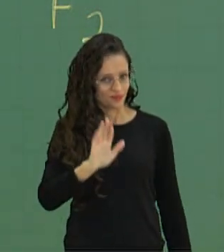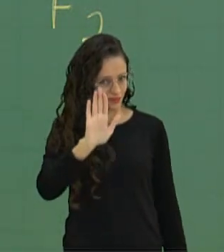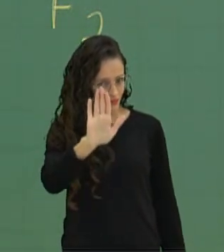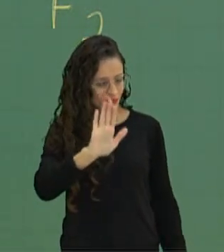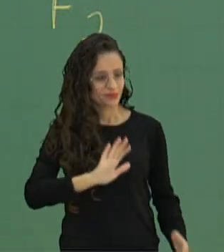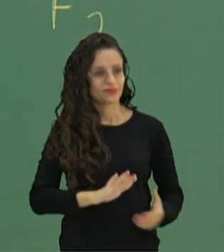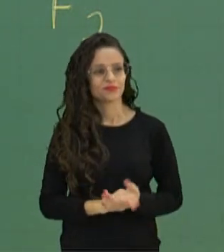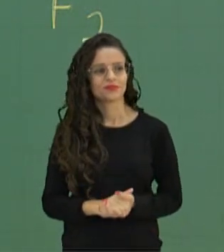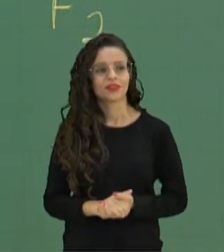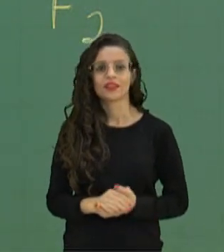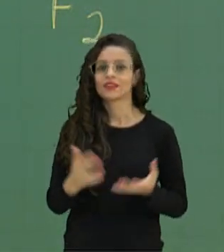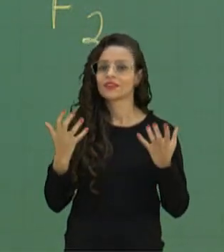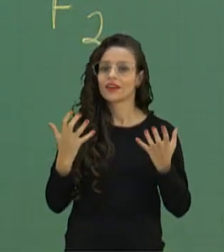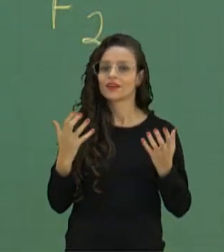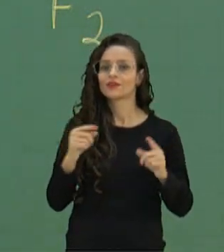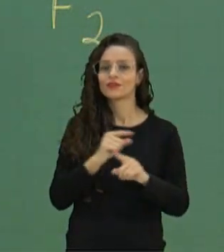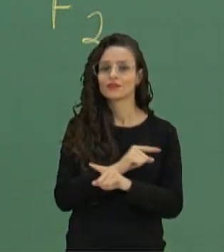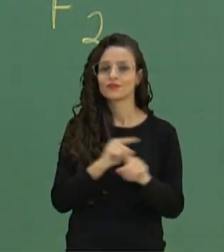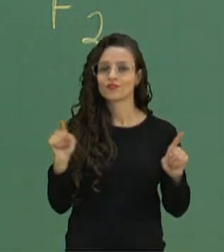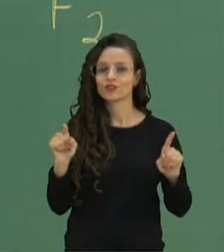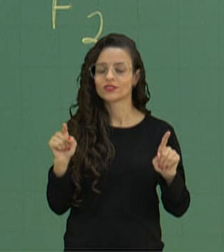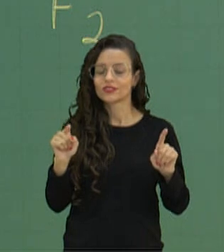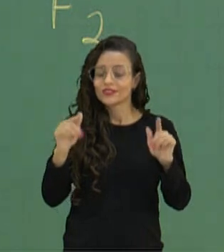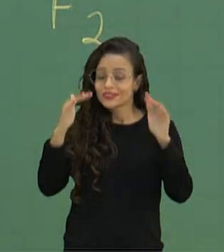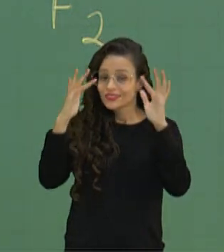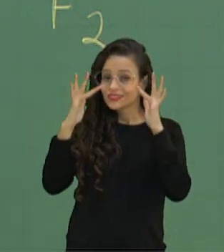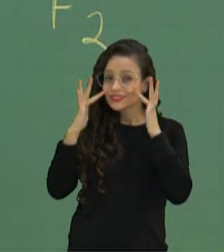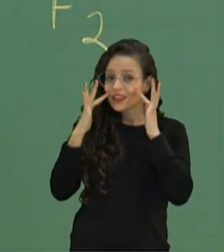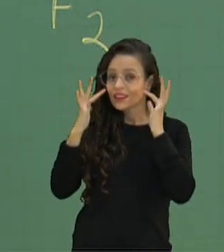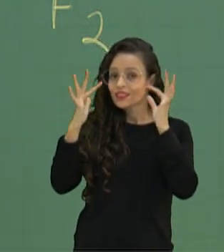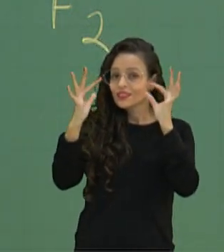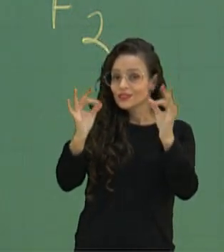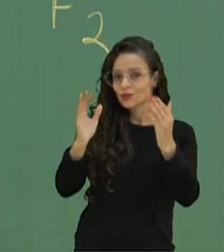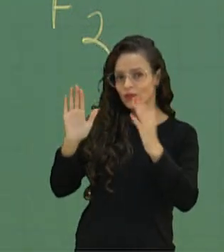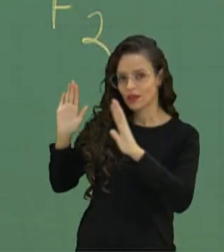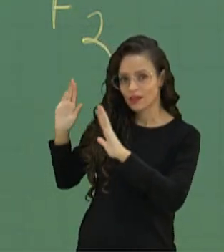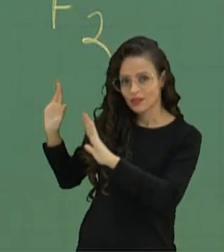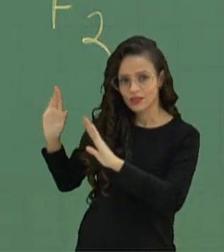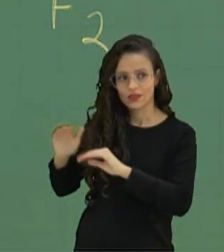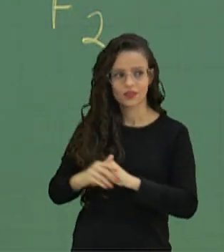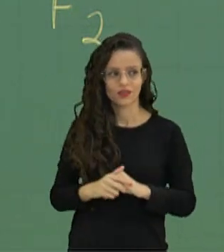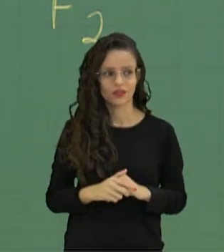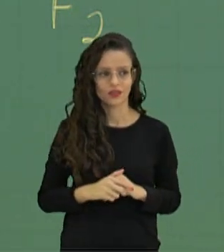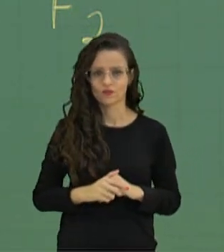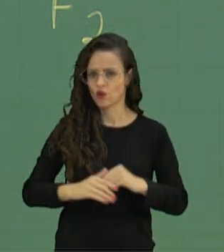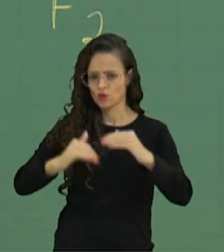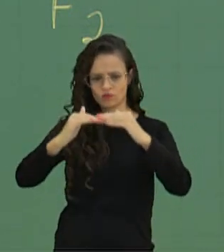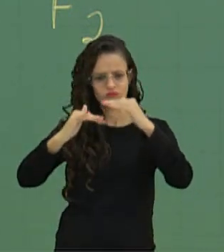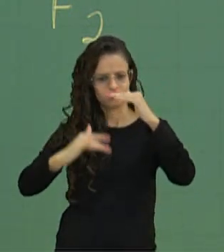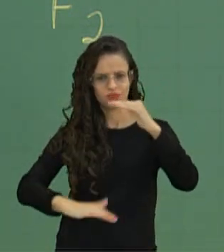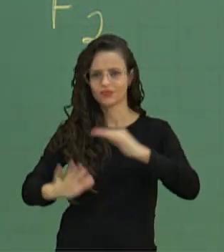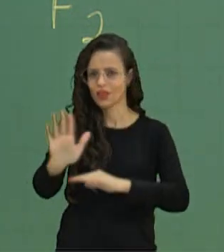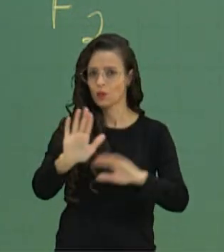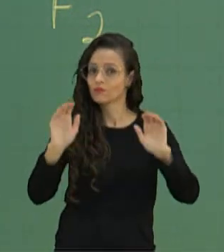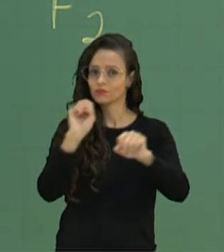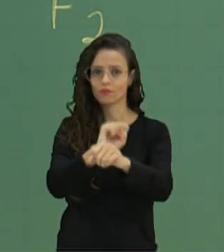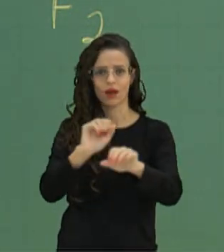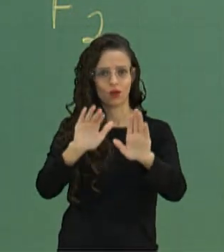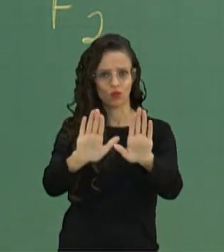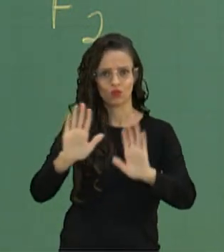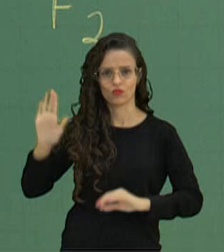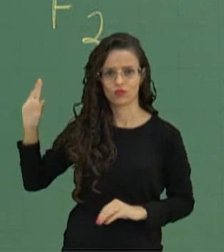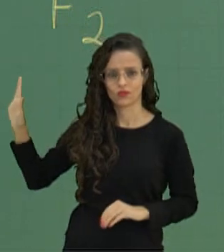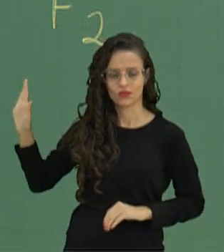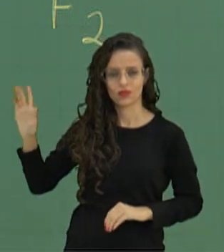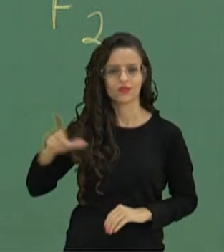isso. Primeiro eu gostaria que vocês se concentrassem aqui. Eu nem vou passar aqui para baixo hoje. Eu vou ficar aqui, ó.